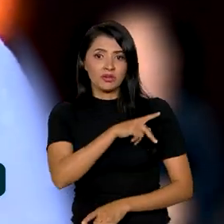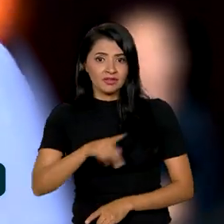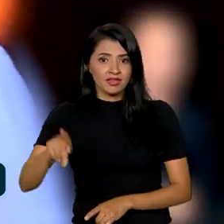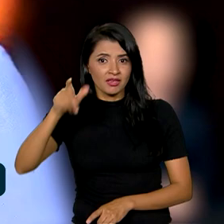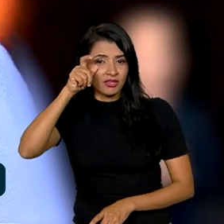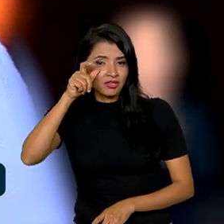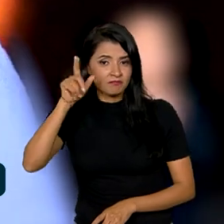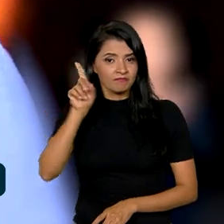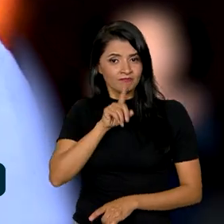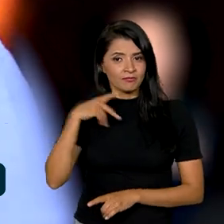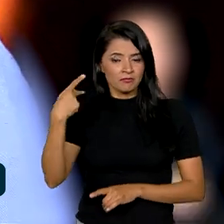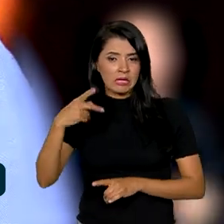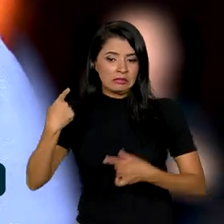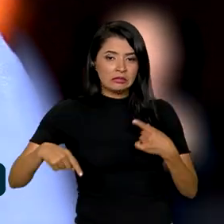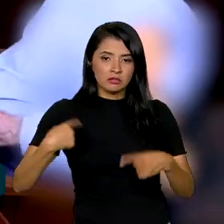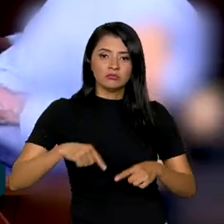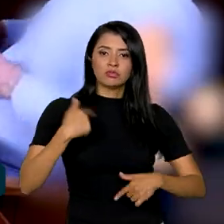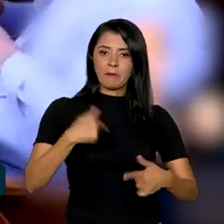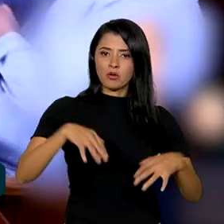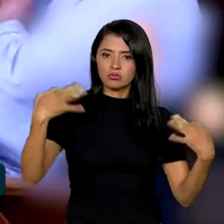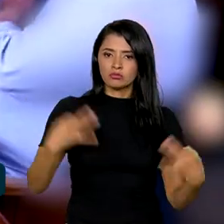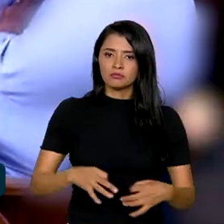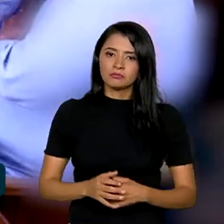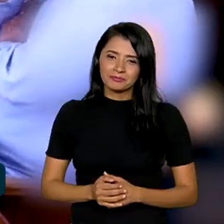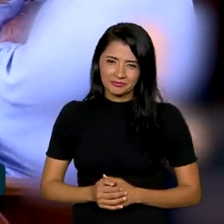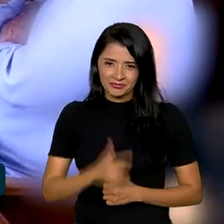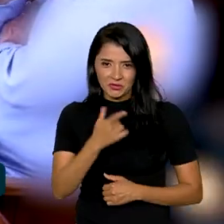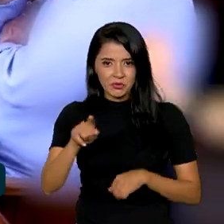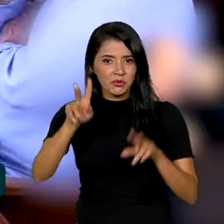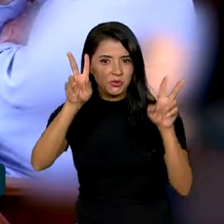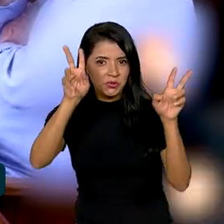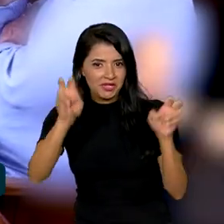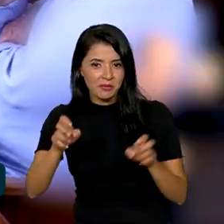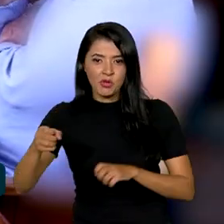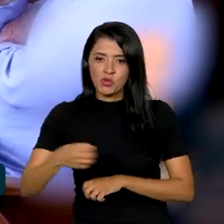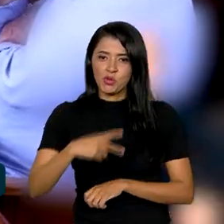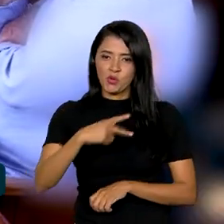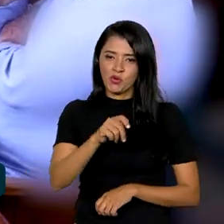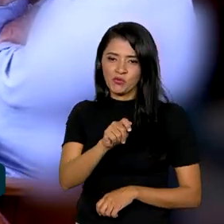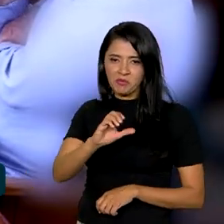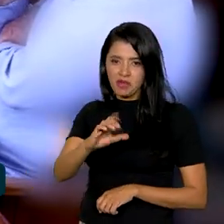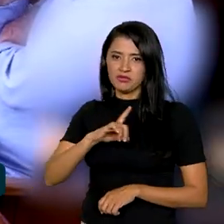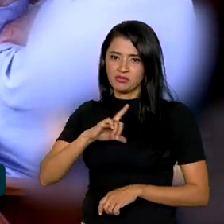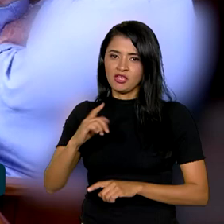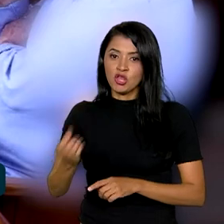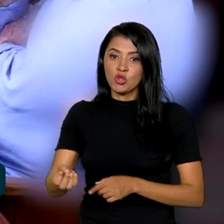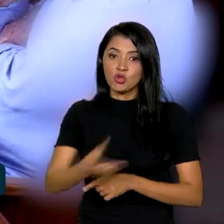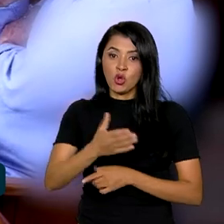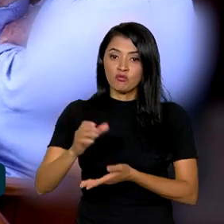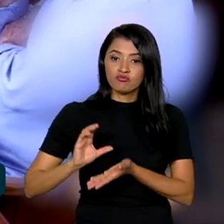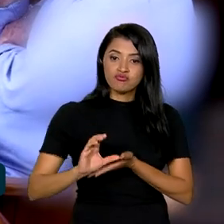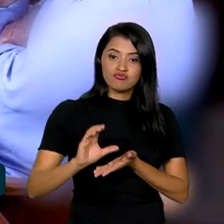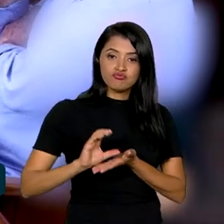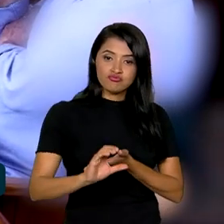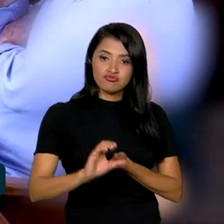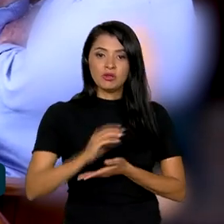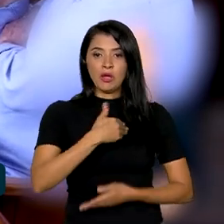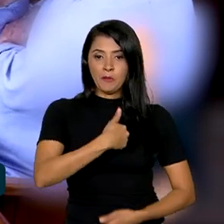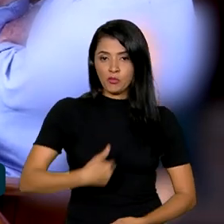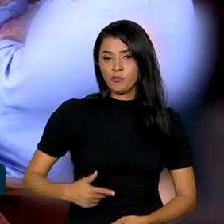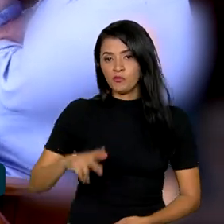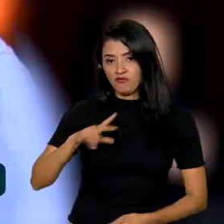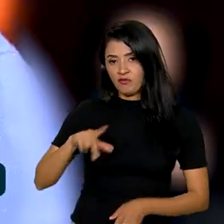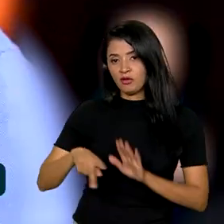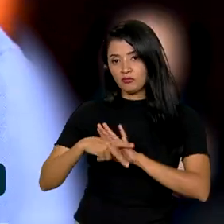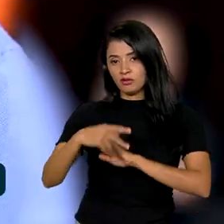para discutir a questão do emprego decente. Outro assunto foi o novo PAC, que trará novos investimentos públicos e privados para